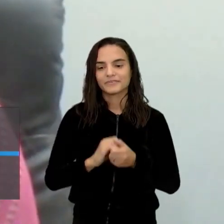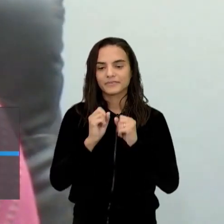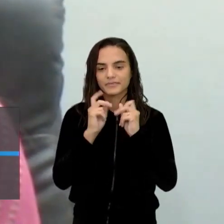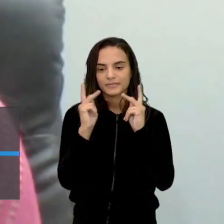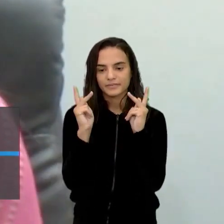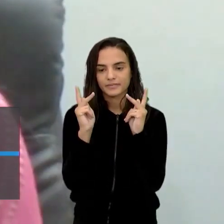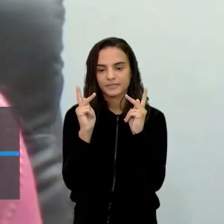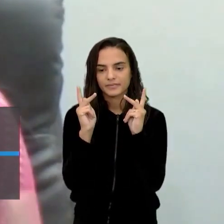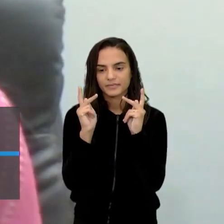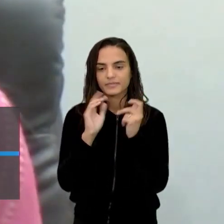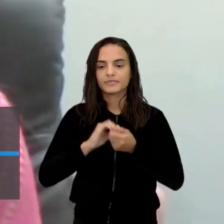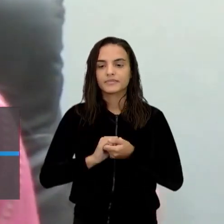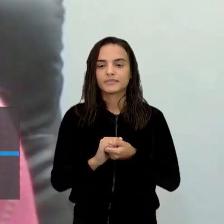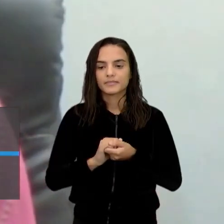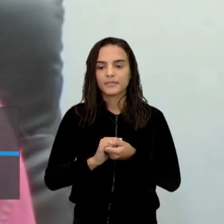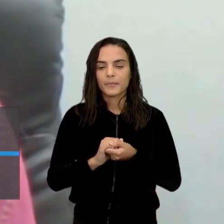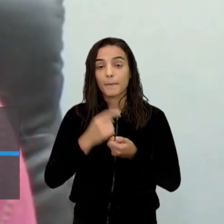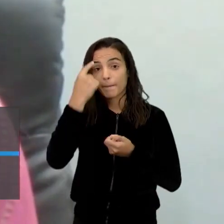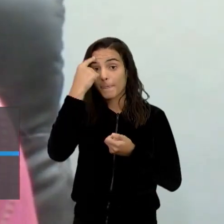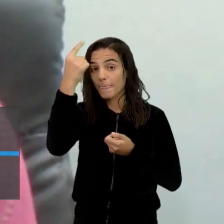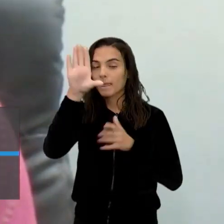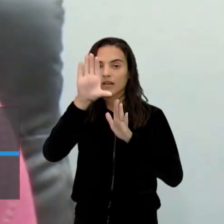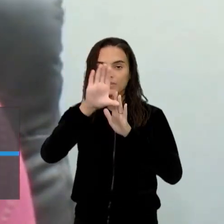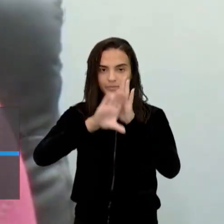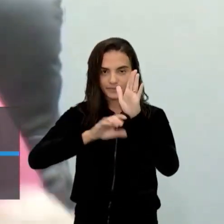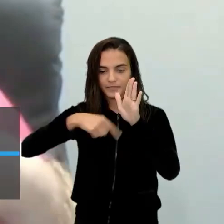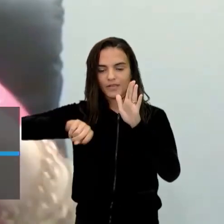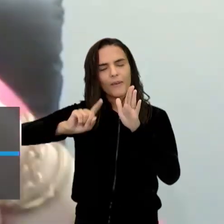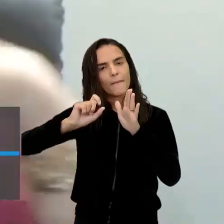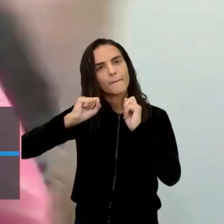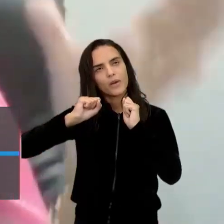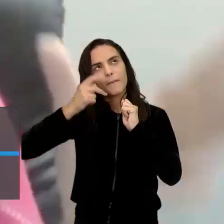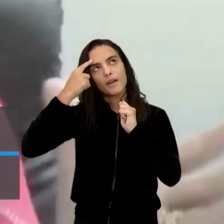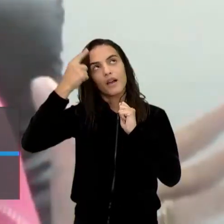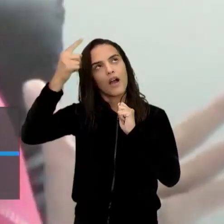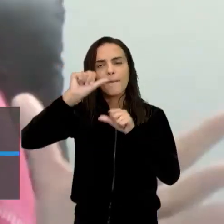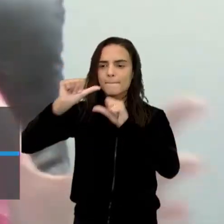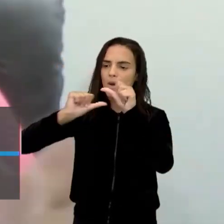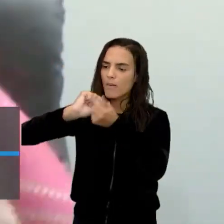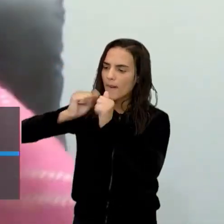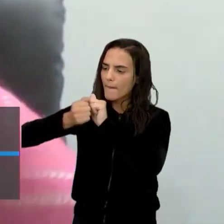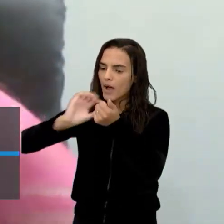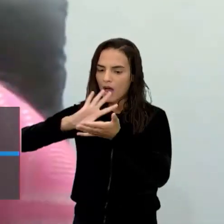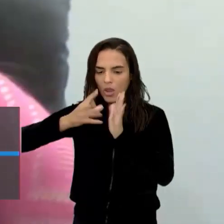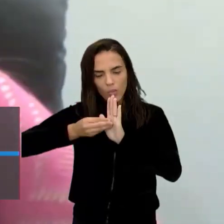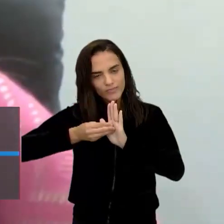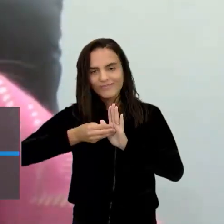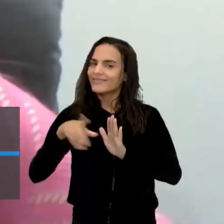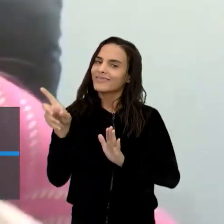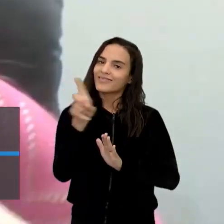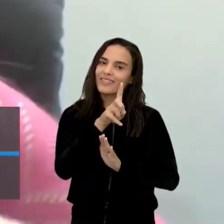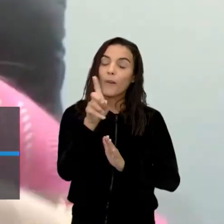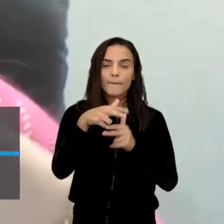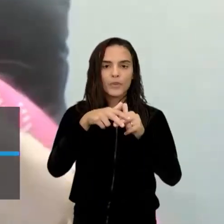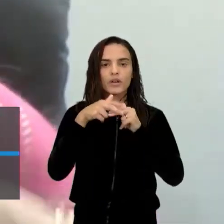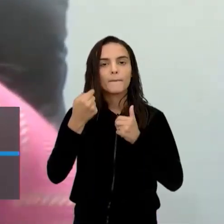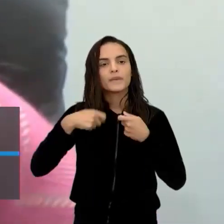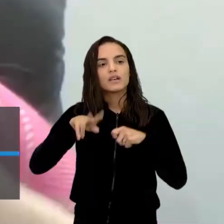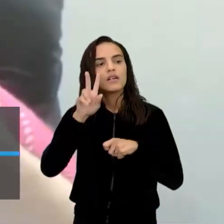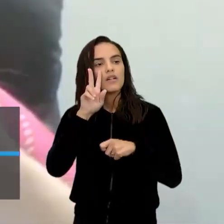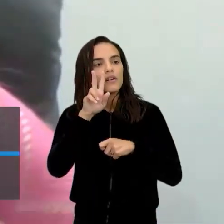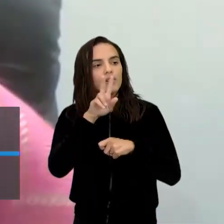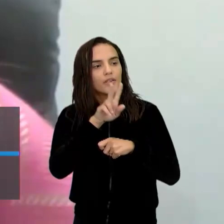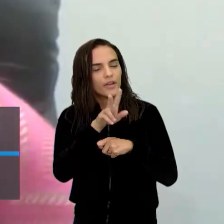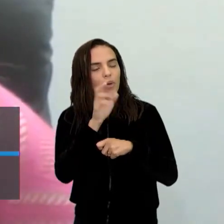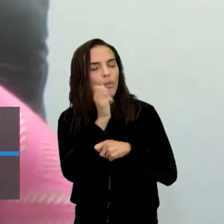bom? E pensando em currículo, a gente fala assim, nós vamos ter que modificar tudo? Não, por isso que eu preciso